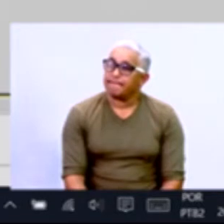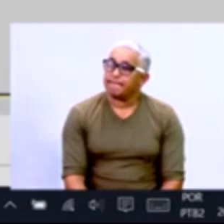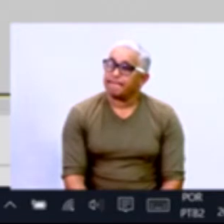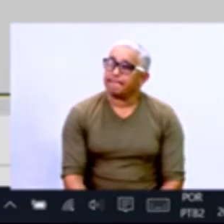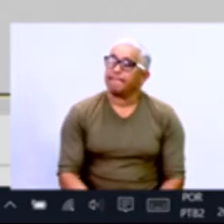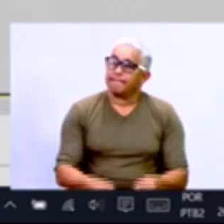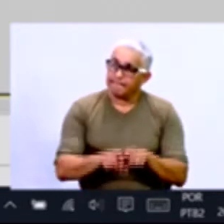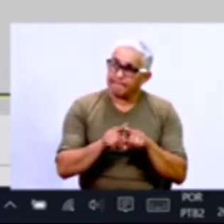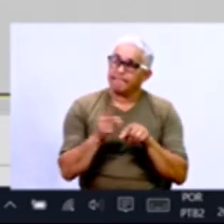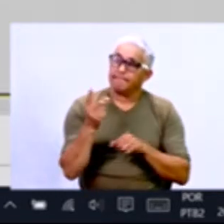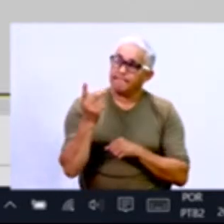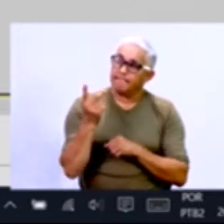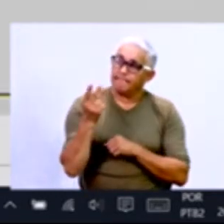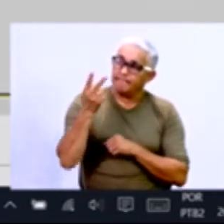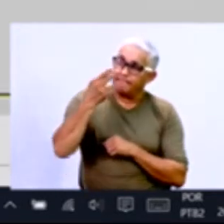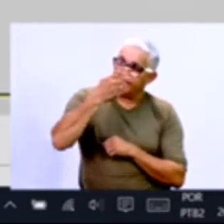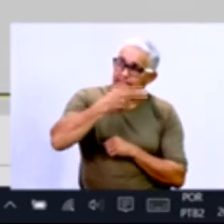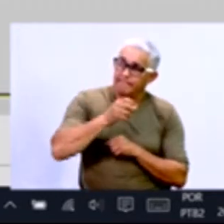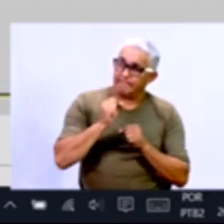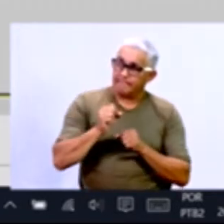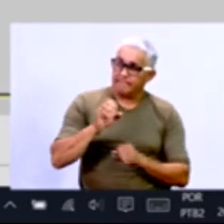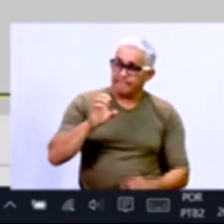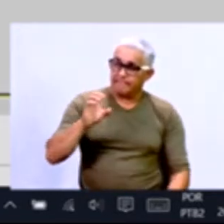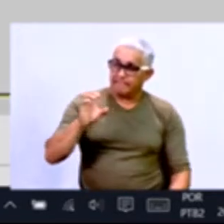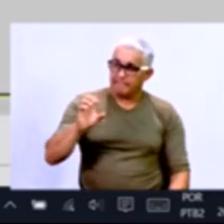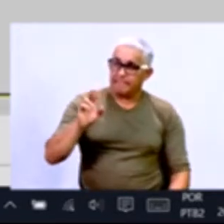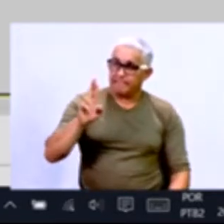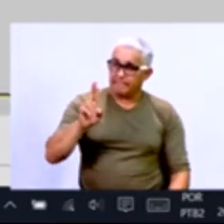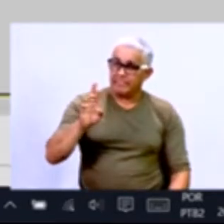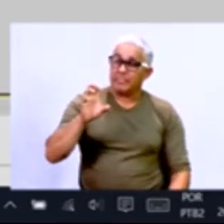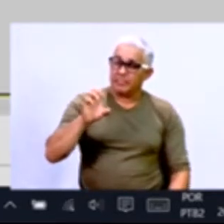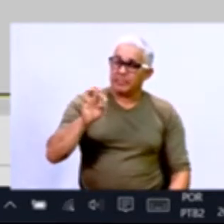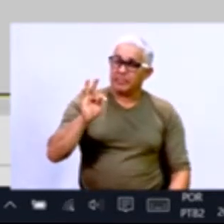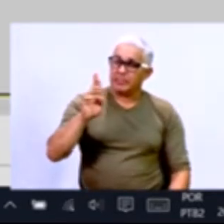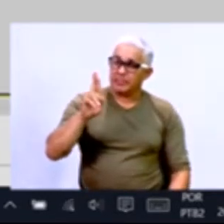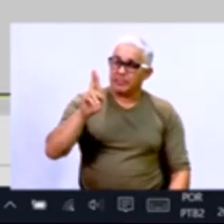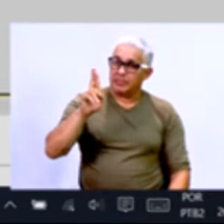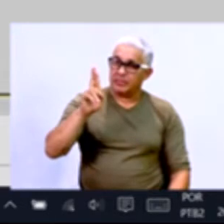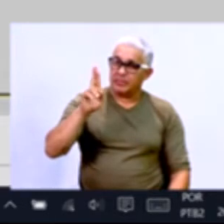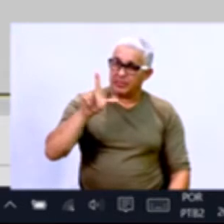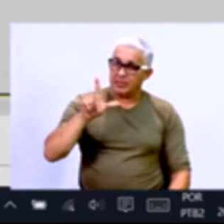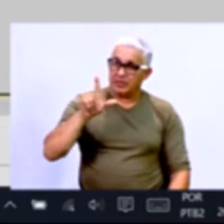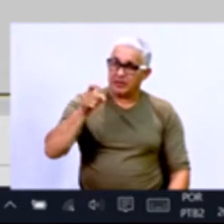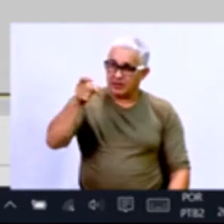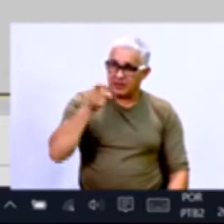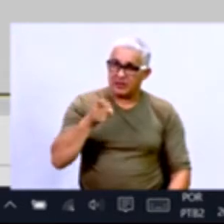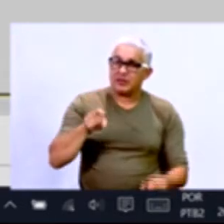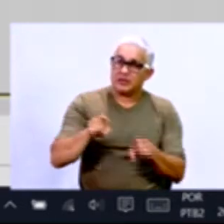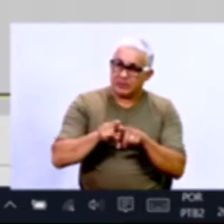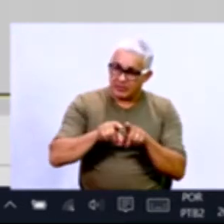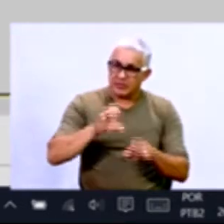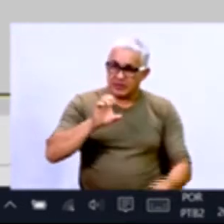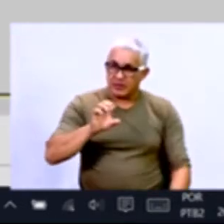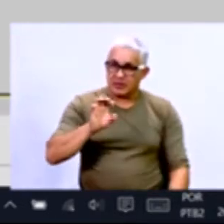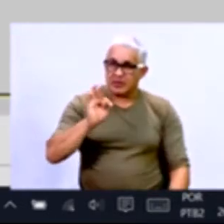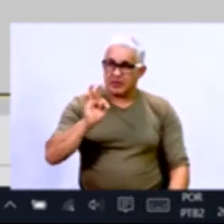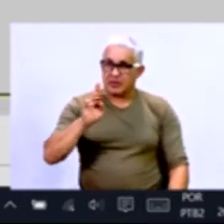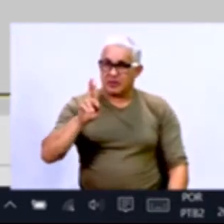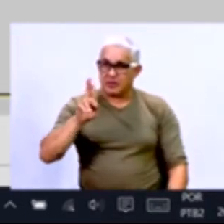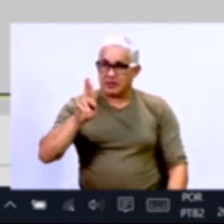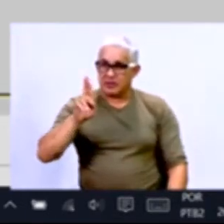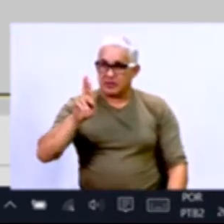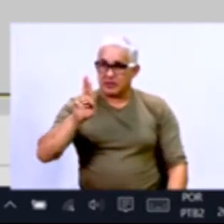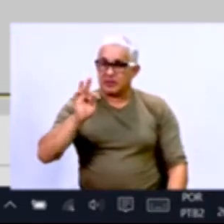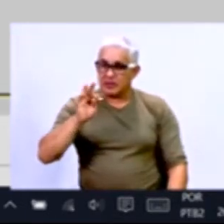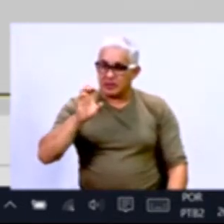Para recortar, eu também posso dar um Ctrl X. Os comandos Ctrl X, Ctrl V, Ctrl C, são esses botõezinhos aqui em cima,